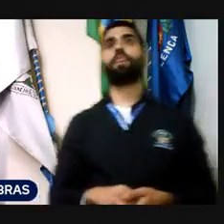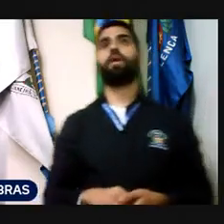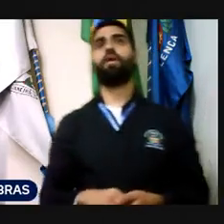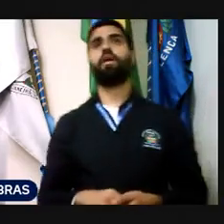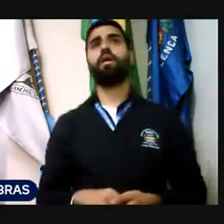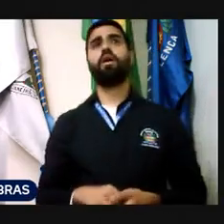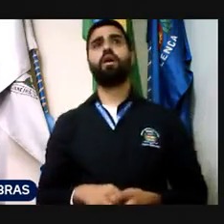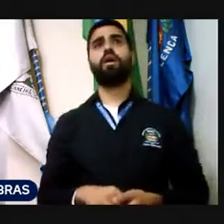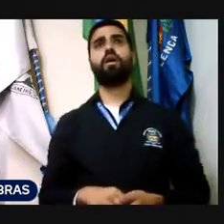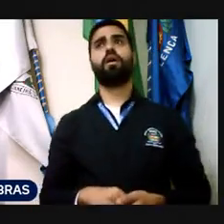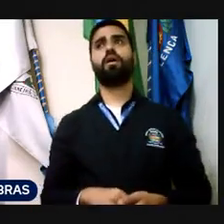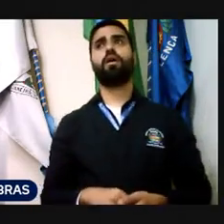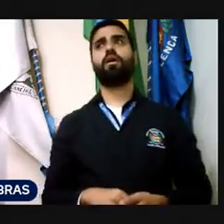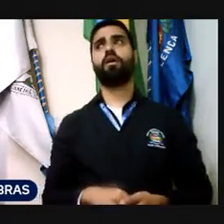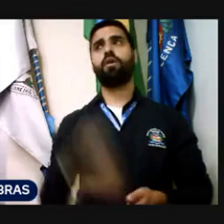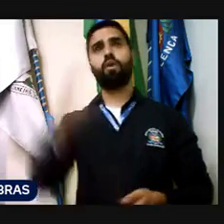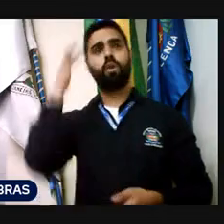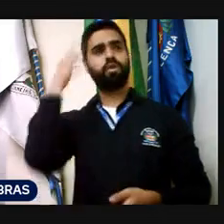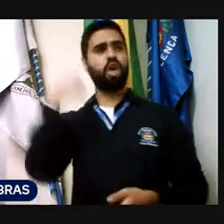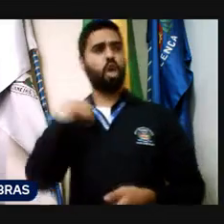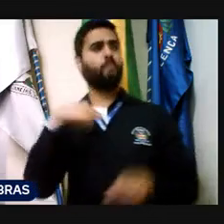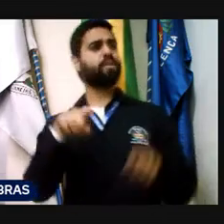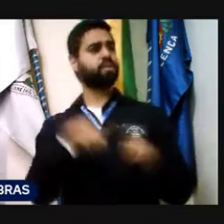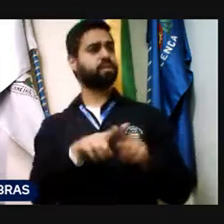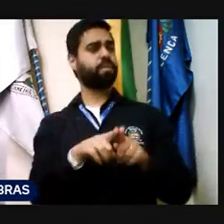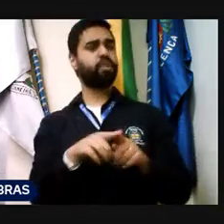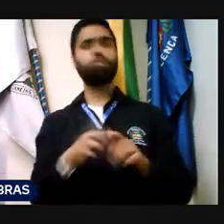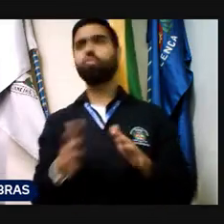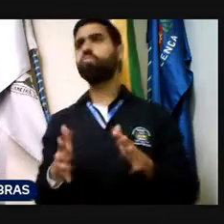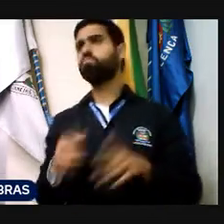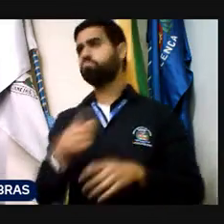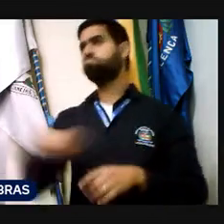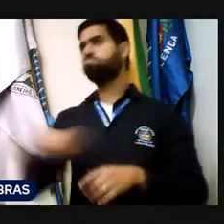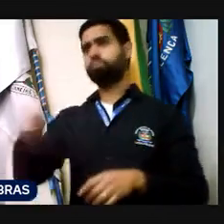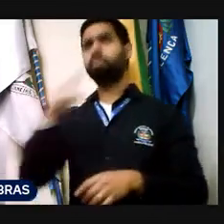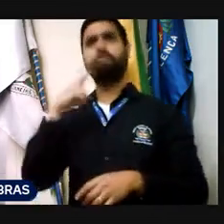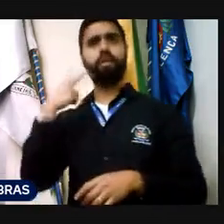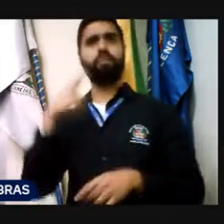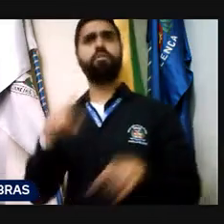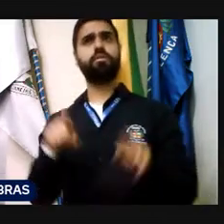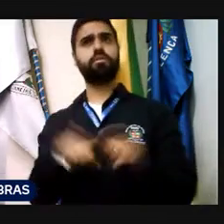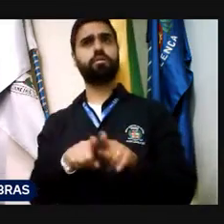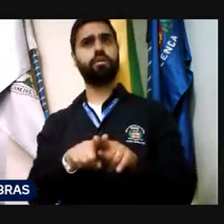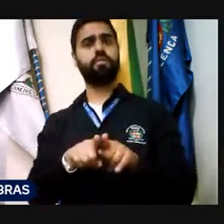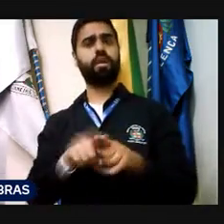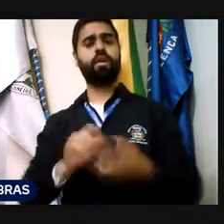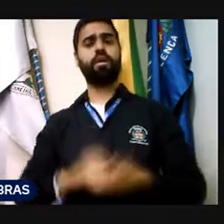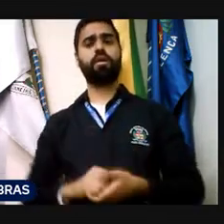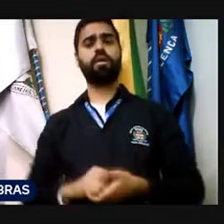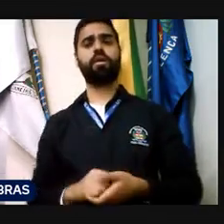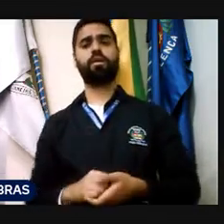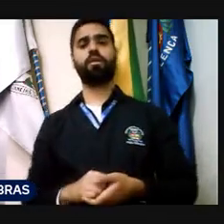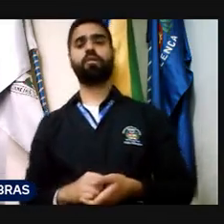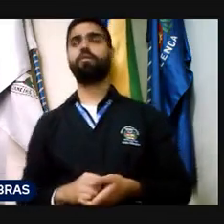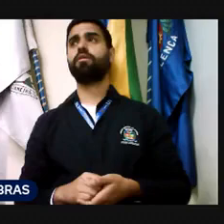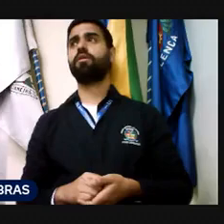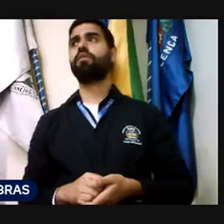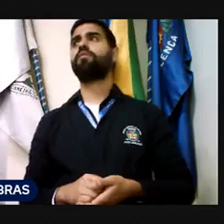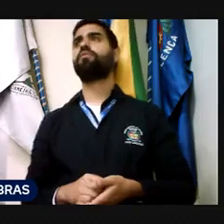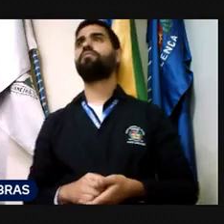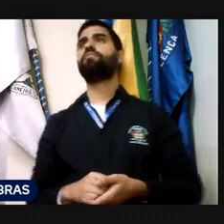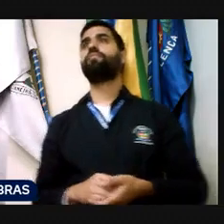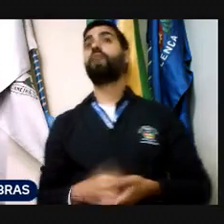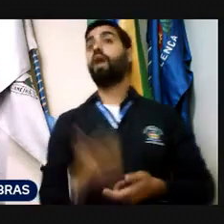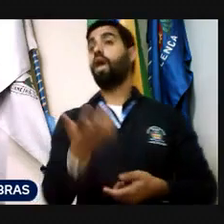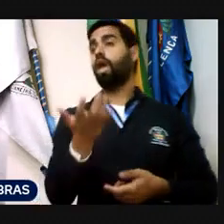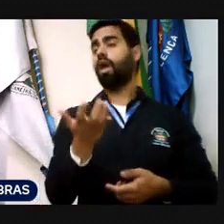vereador da base do prefeito, mas tenho certeza aqui que todos os vereadores de oposição estão empenhados em